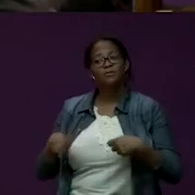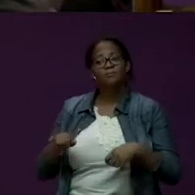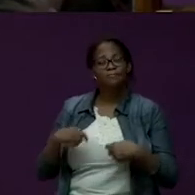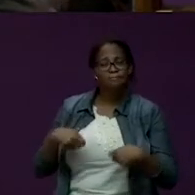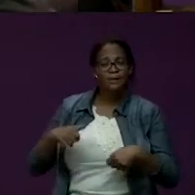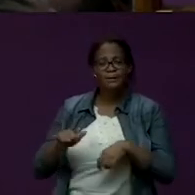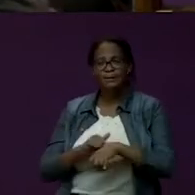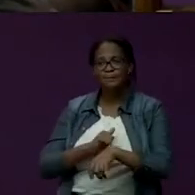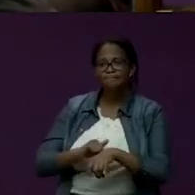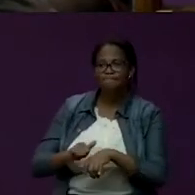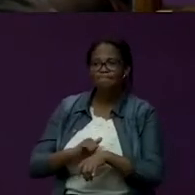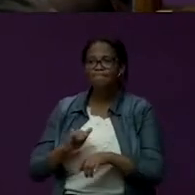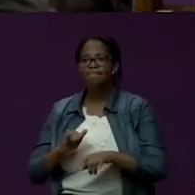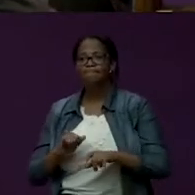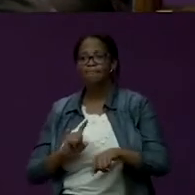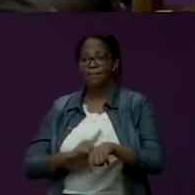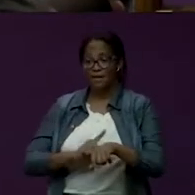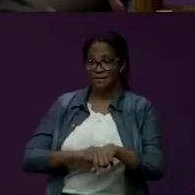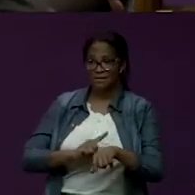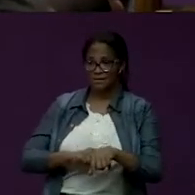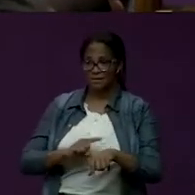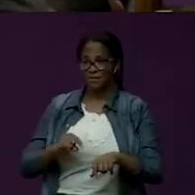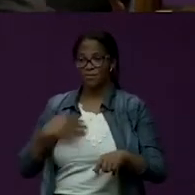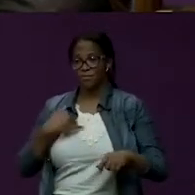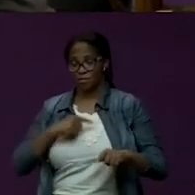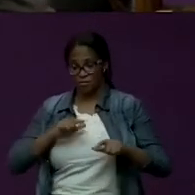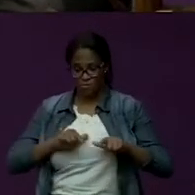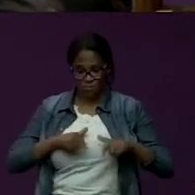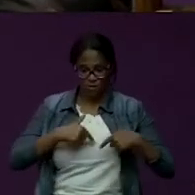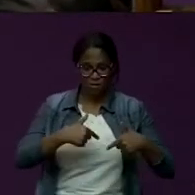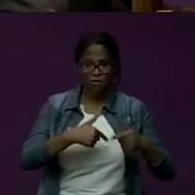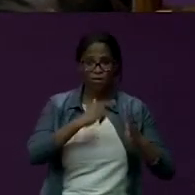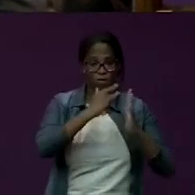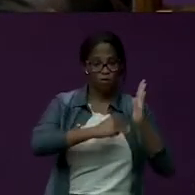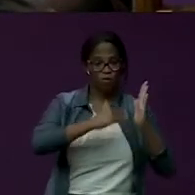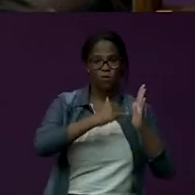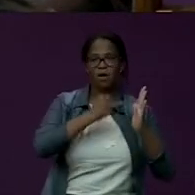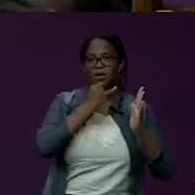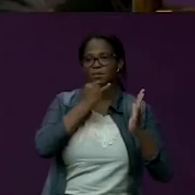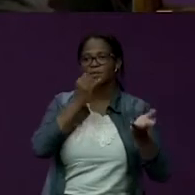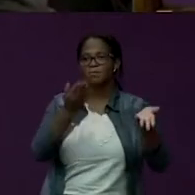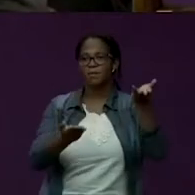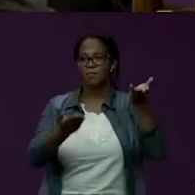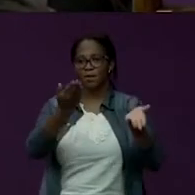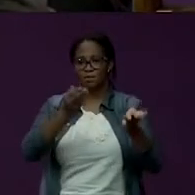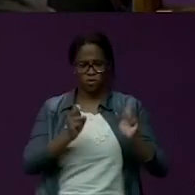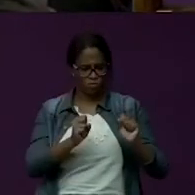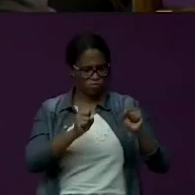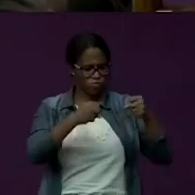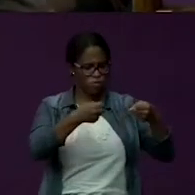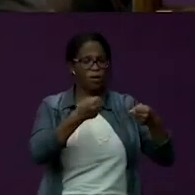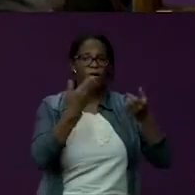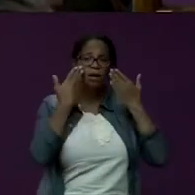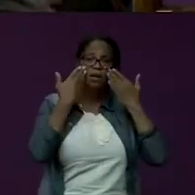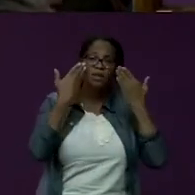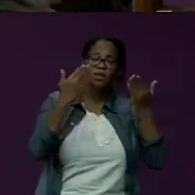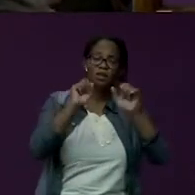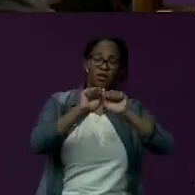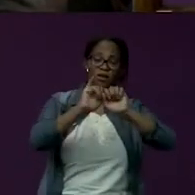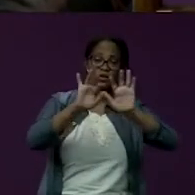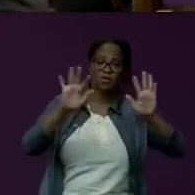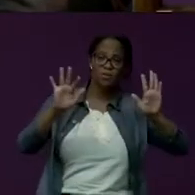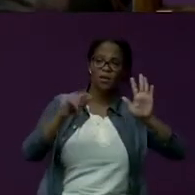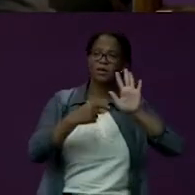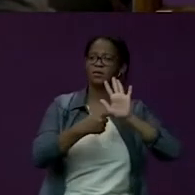ao mesmo tempo, temos como está, né, no documento aí do balanço, defensores da transparência e da prestação